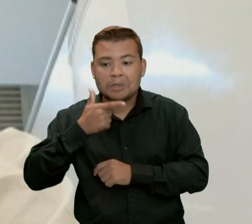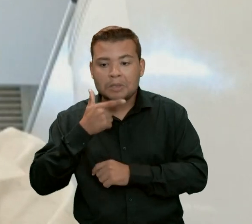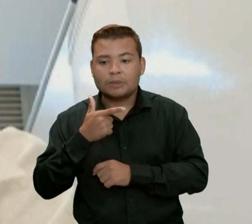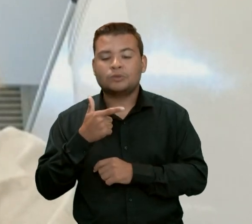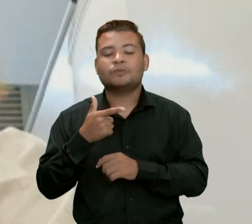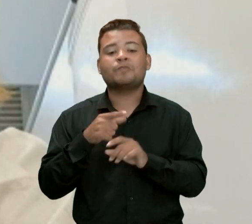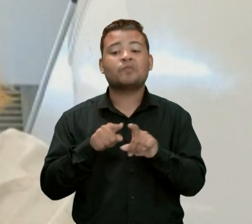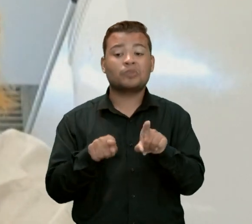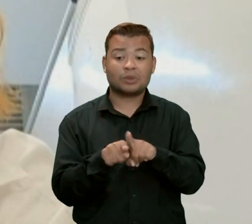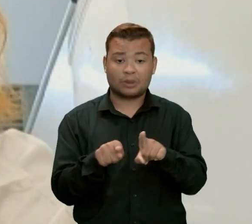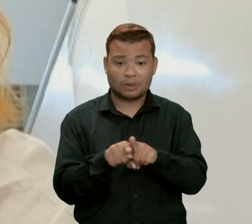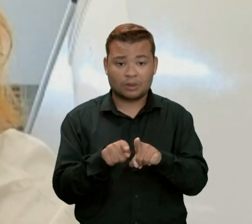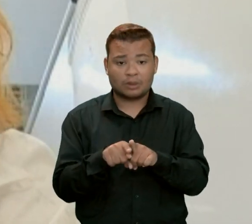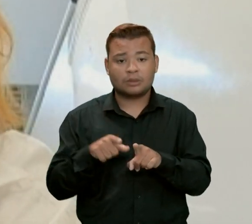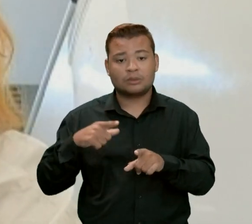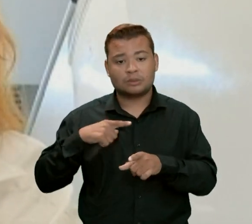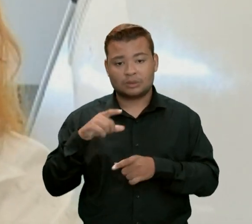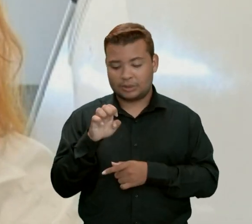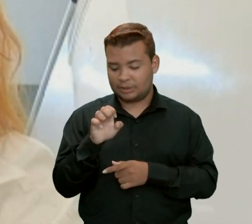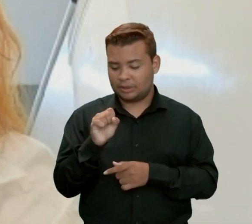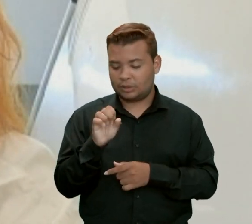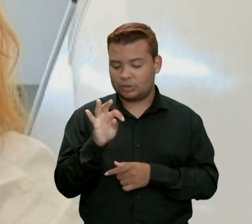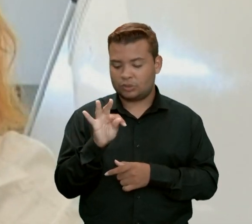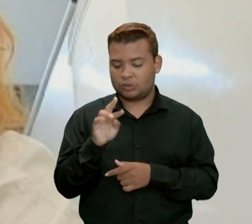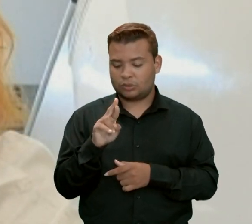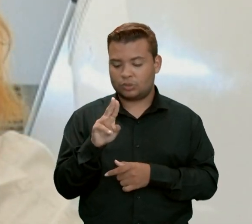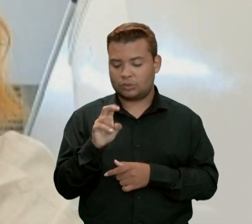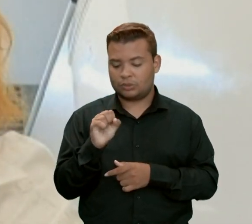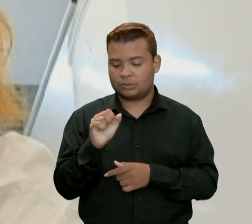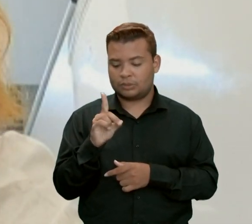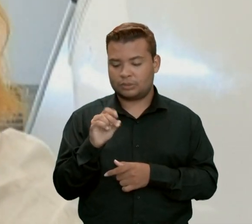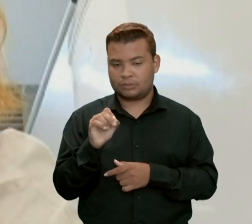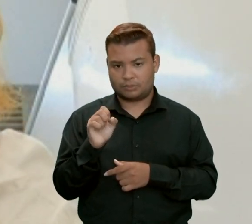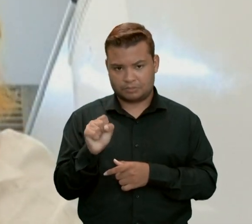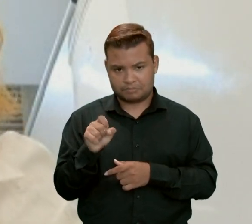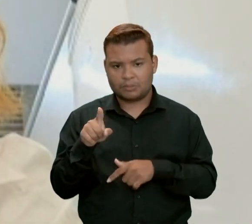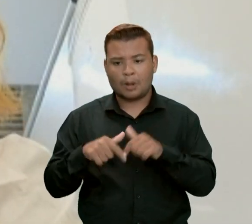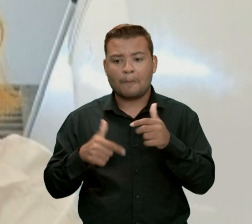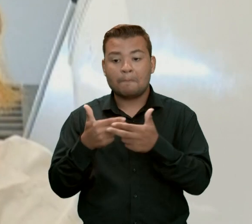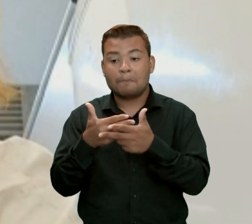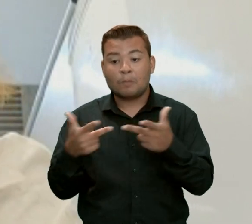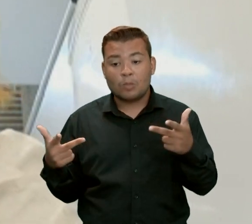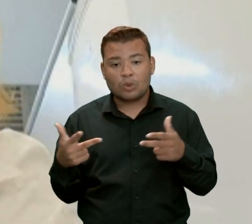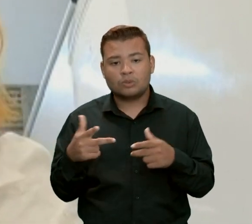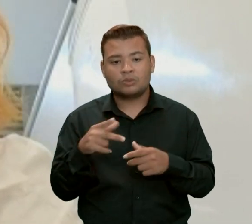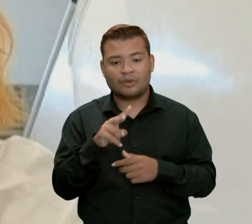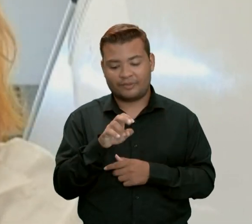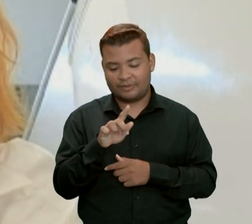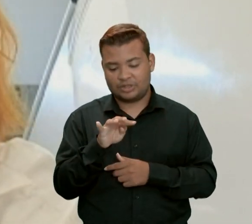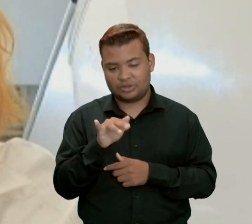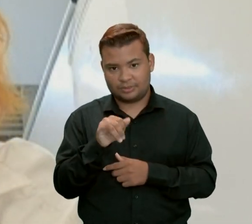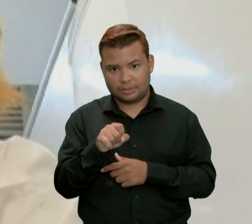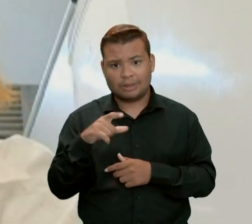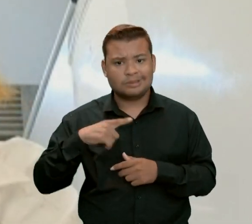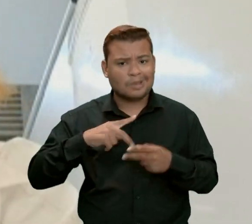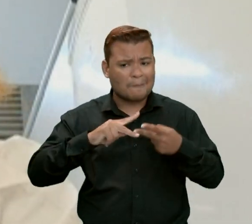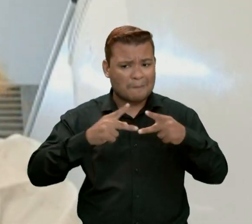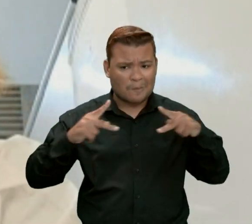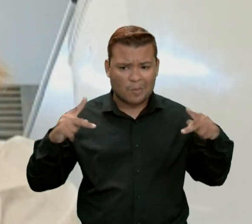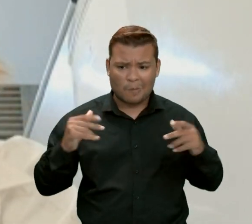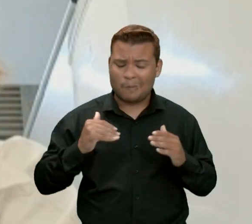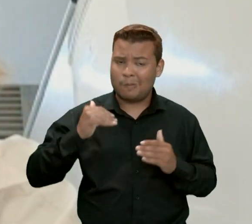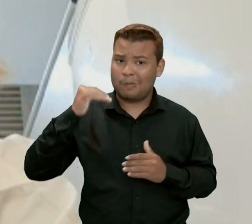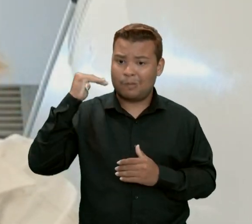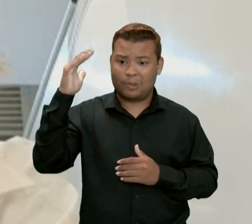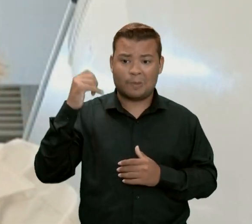gente tem extrusados de produtos vegetais com grande teor de proteína, que podem